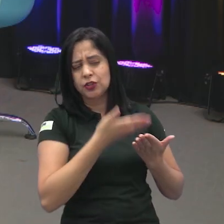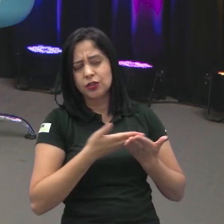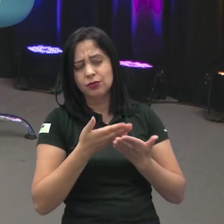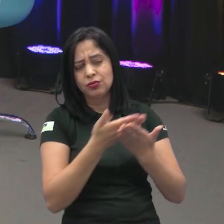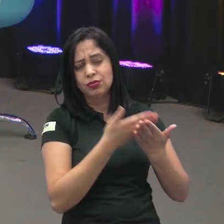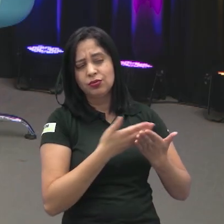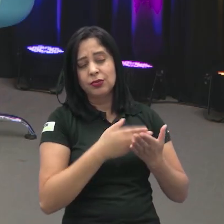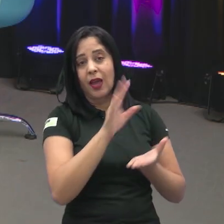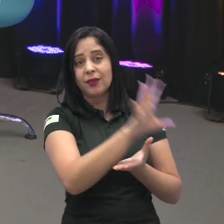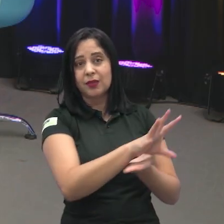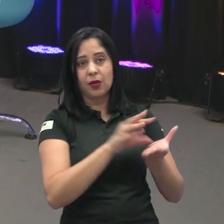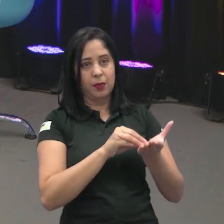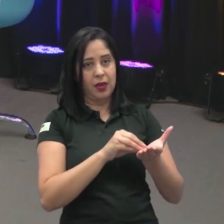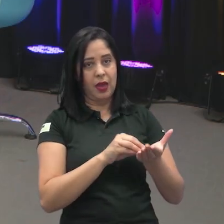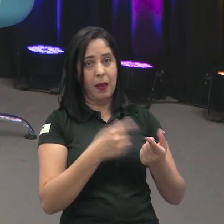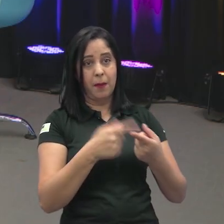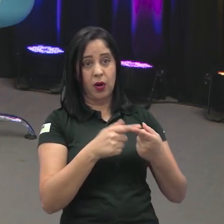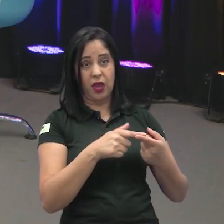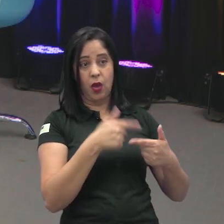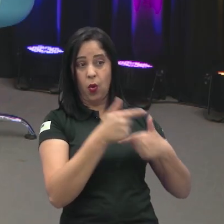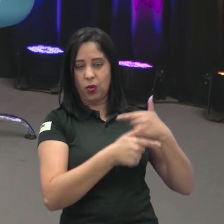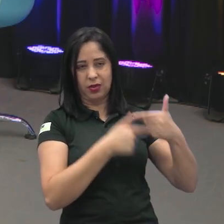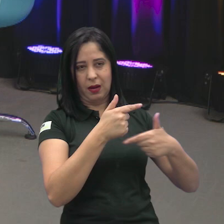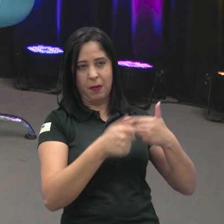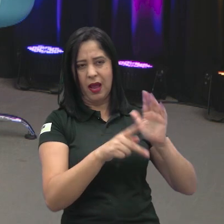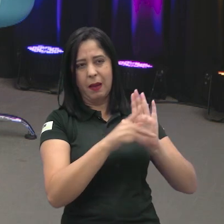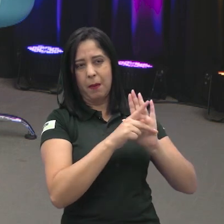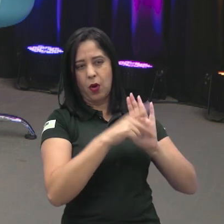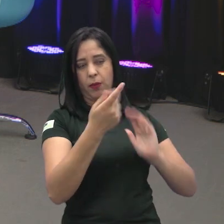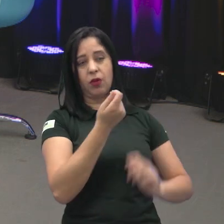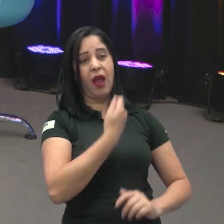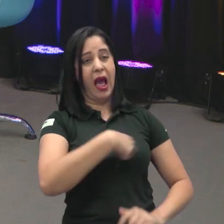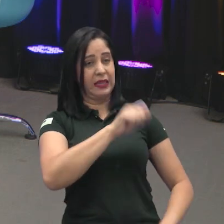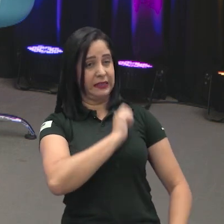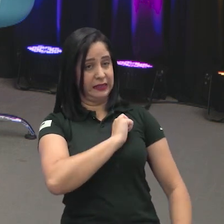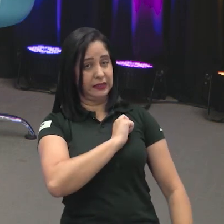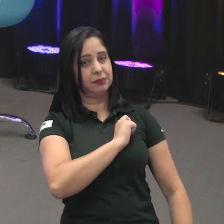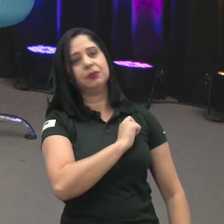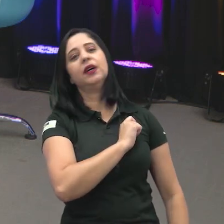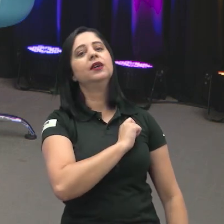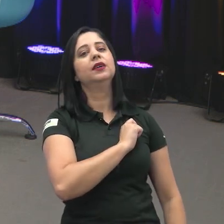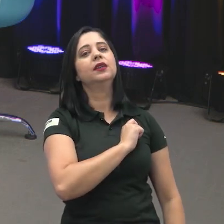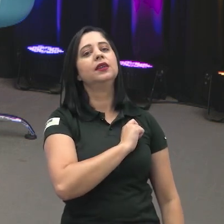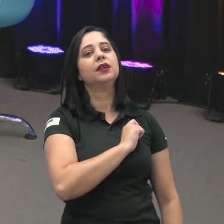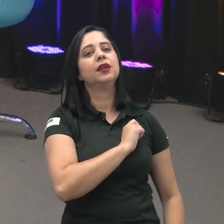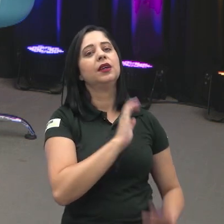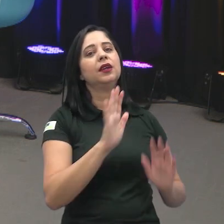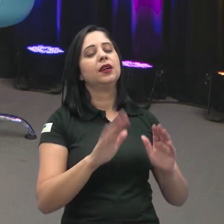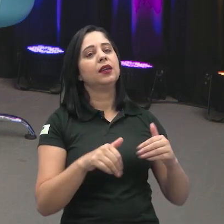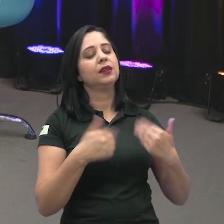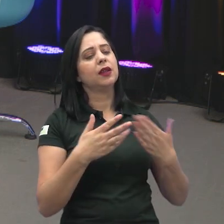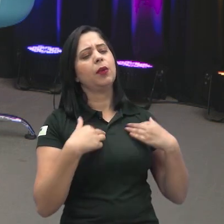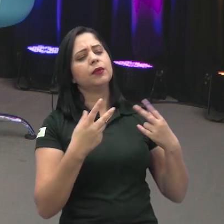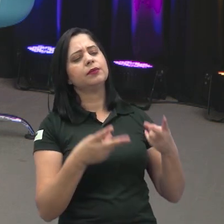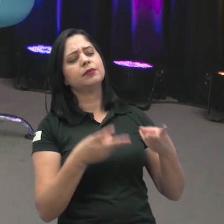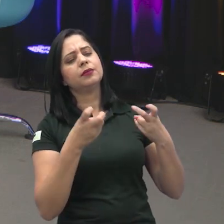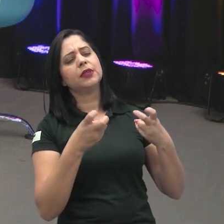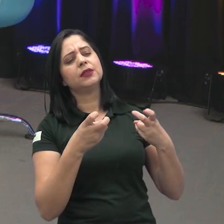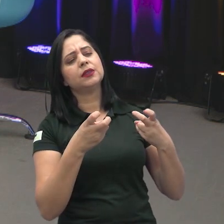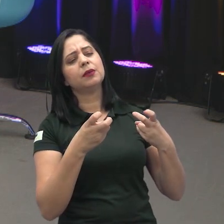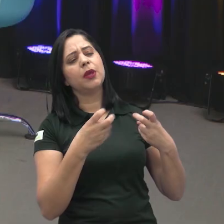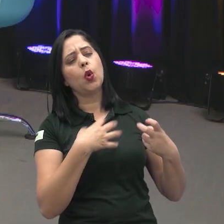do Japão, da Espanha. E então eu trouxe essas coisas assim